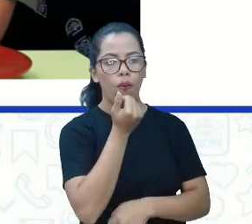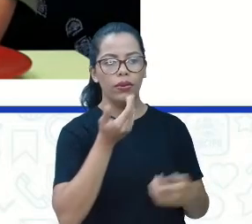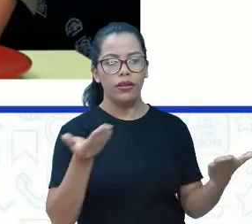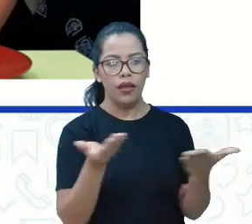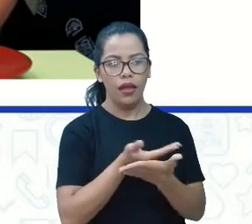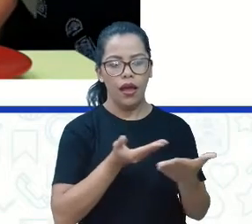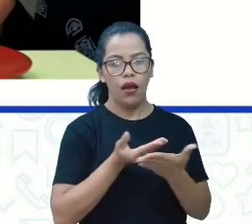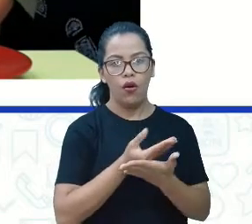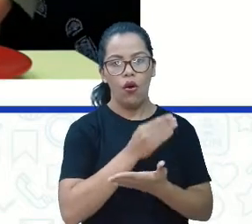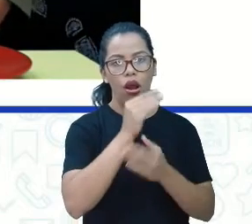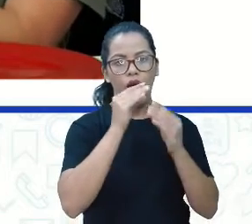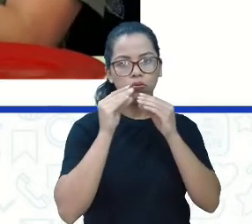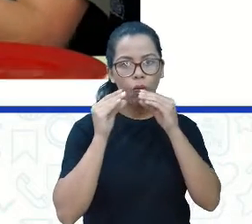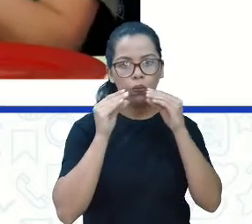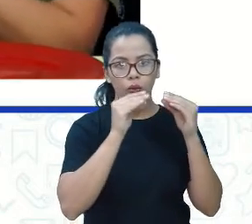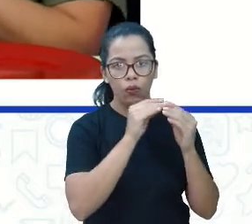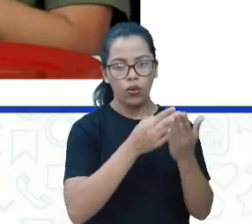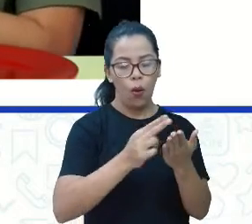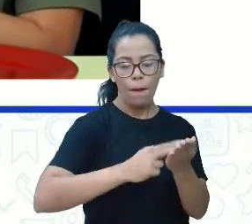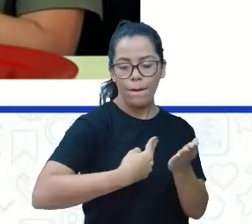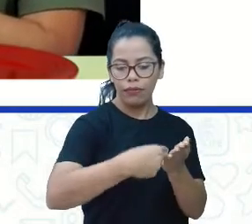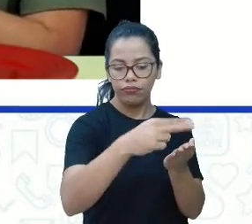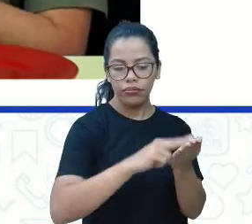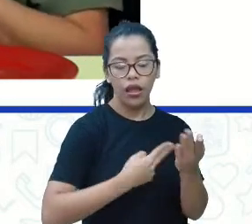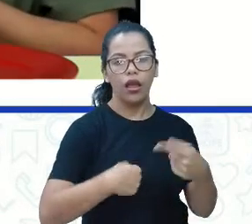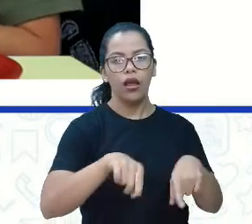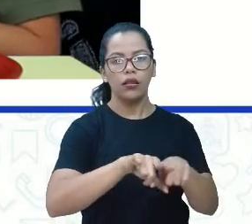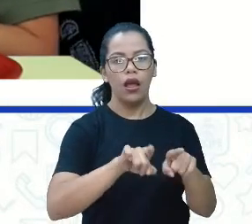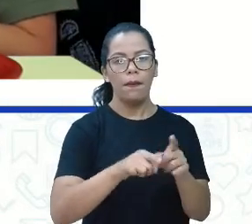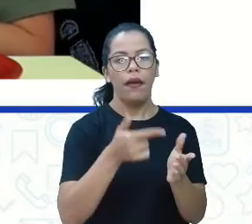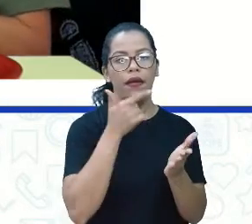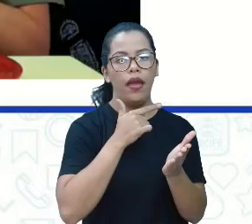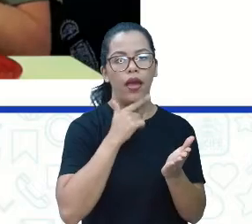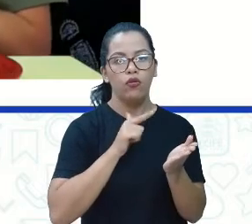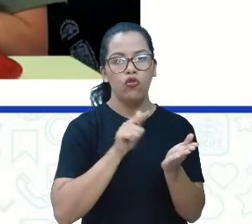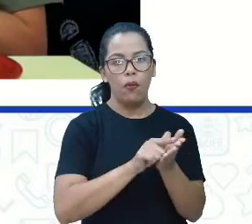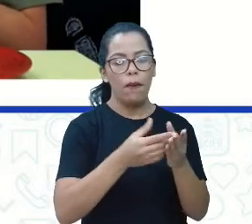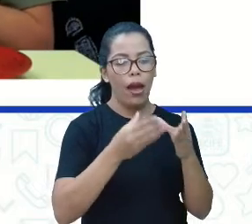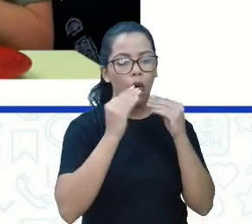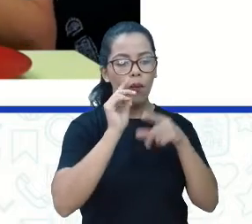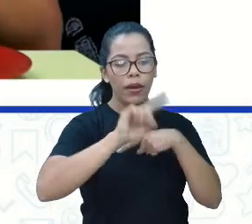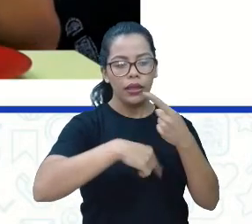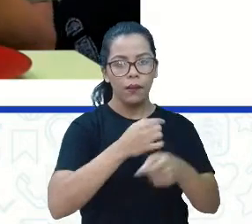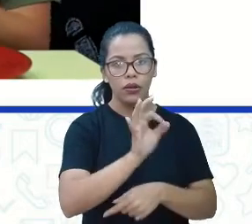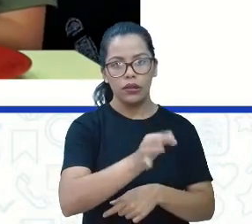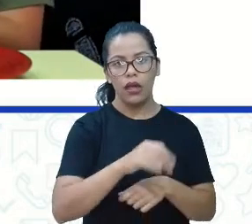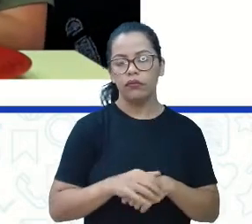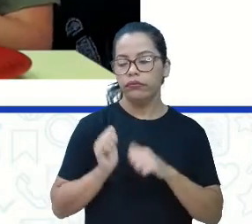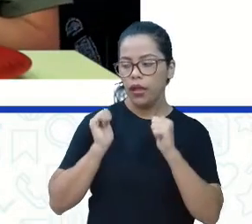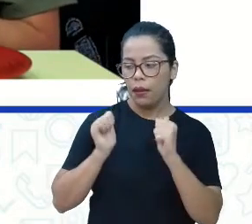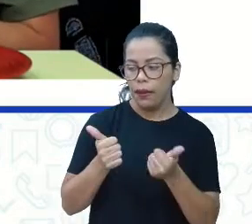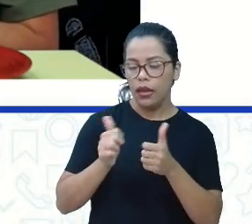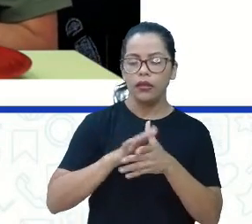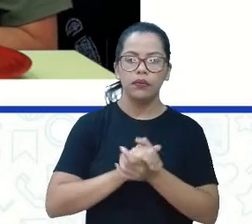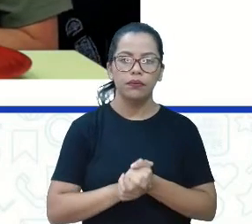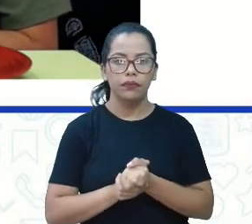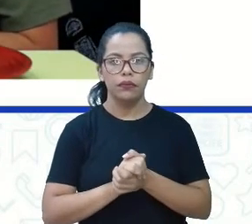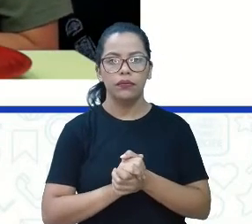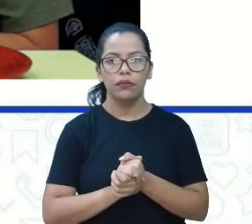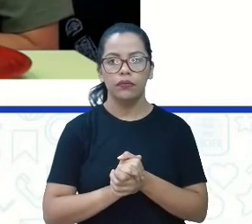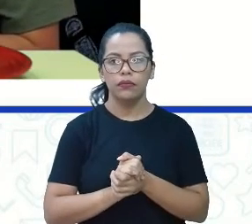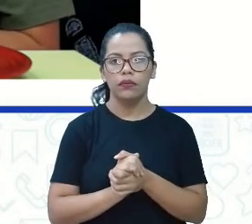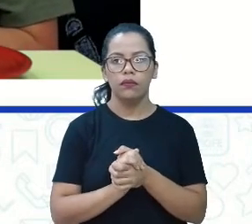aqui, com manteiga e queijo. E para eu comer depois. Beleza? Certo. Beleza. Então, por favor, Carol,